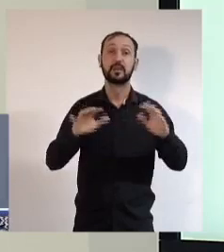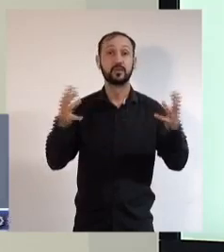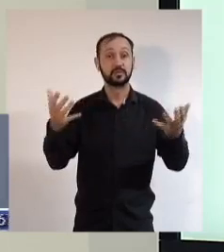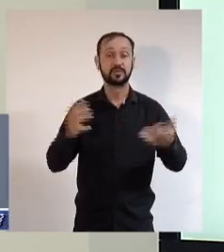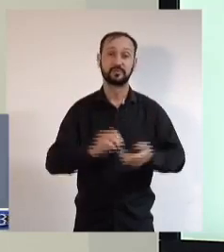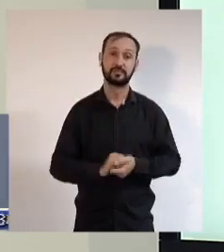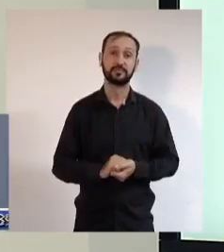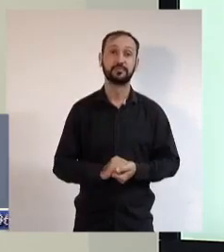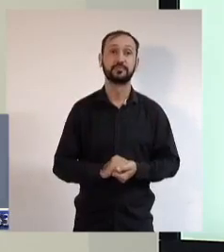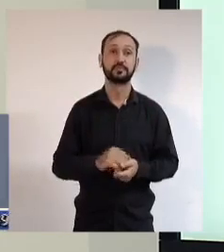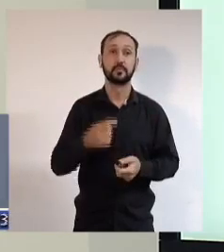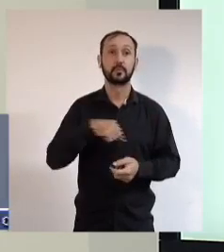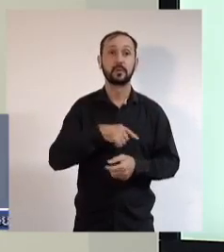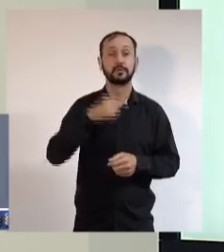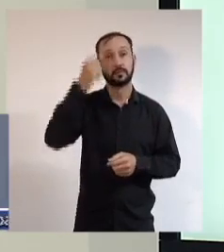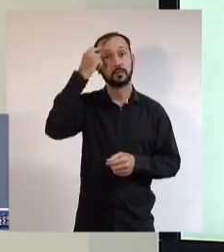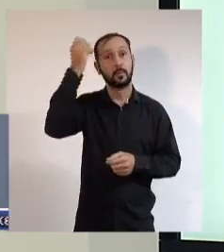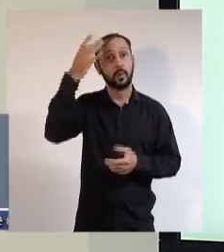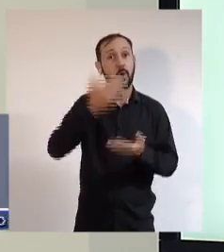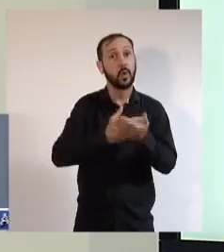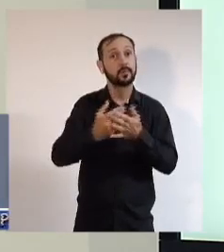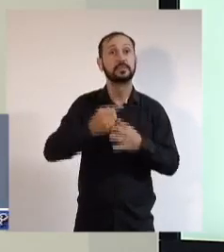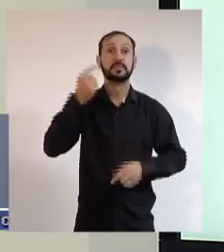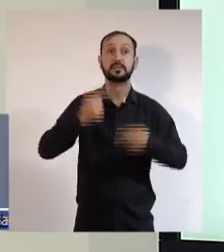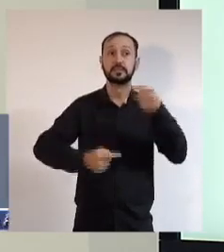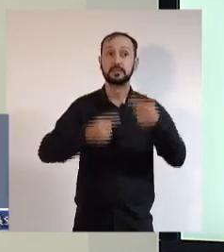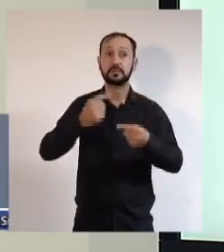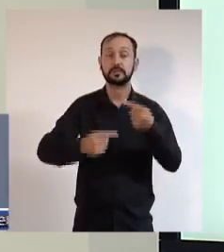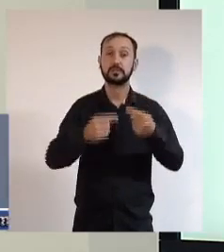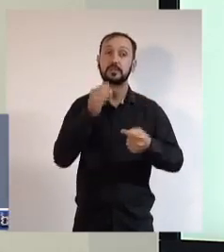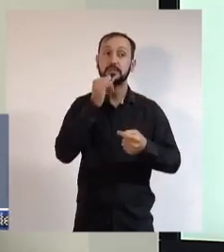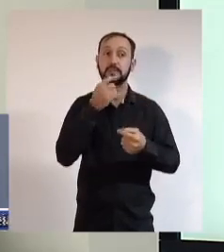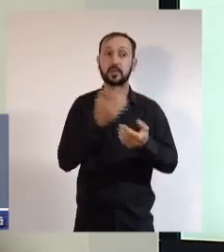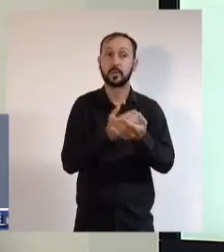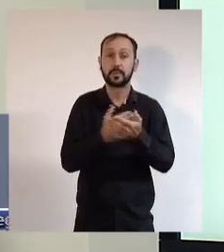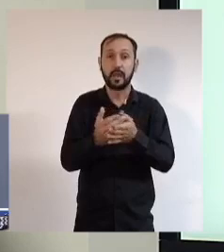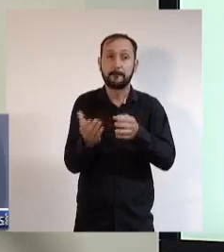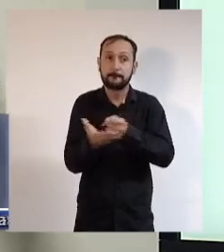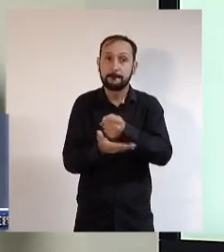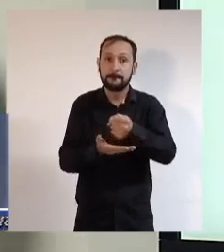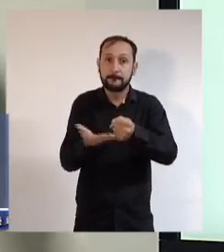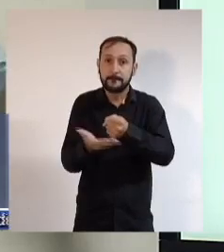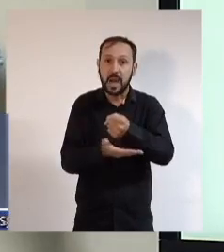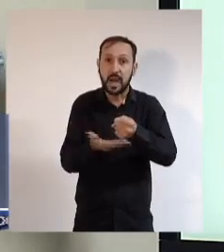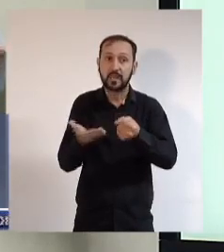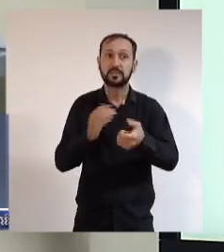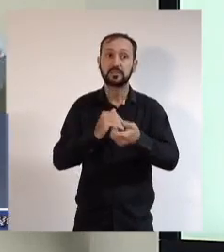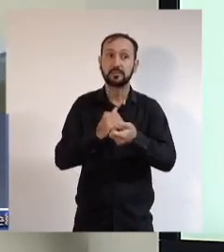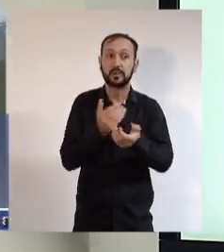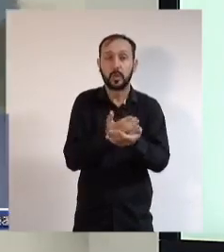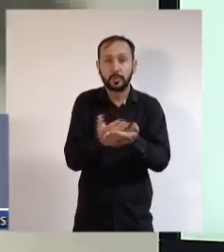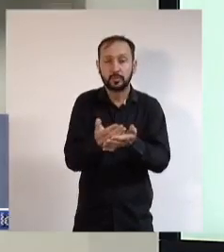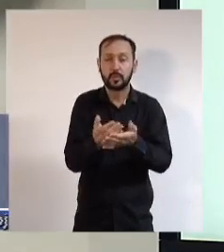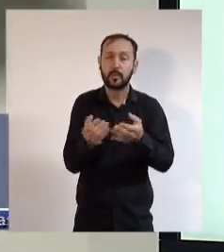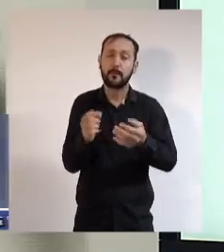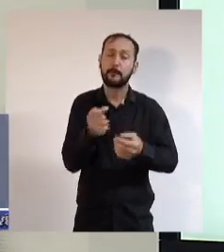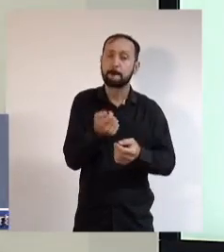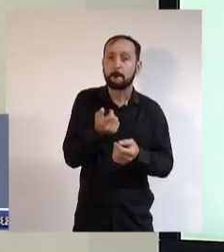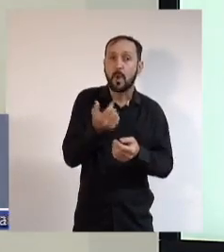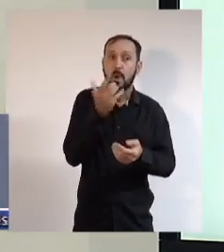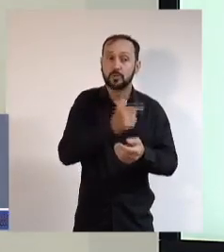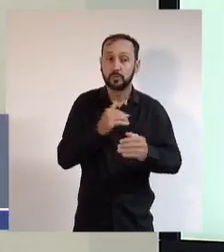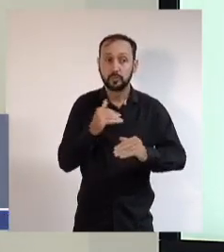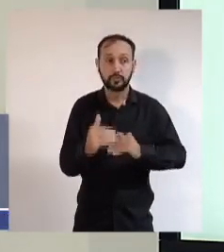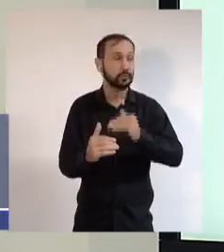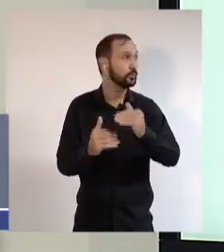trouxe é nossa idéia é a gente começar a discussão é pra bem debaixo né da do nível menor que a gente possa subir